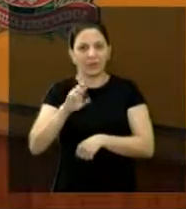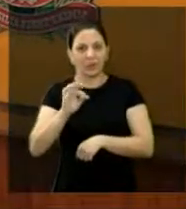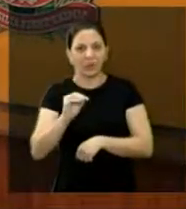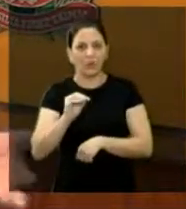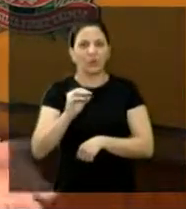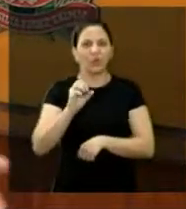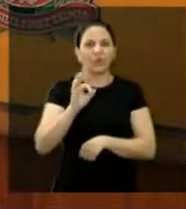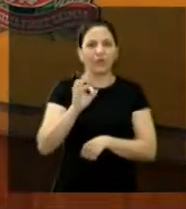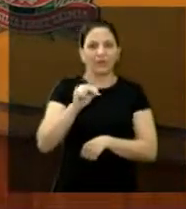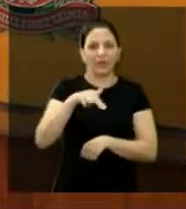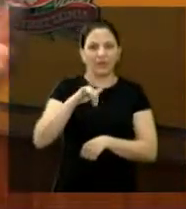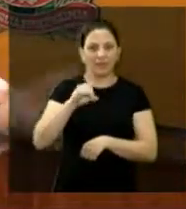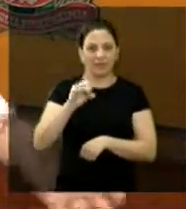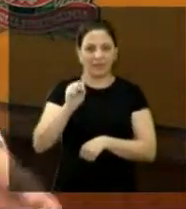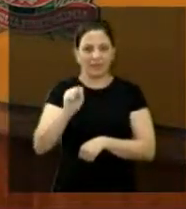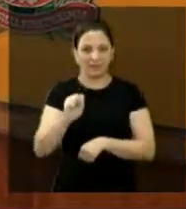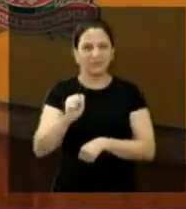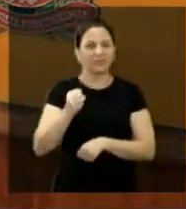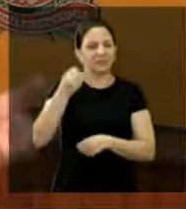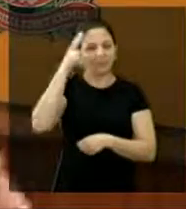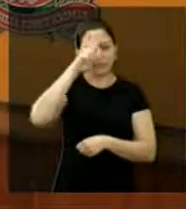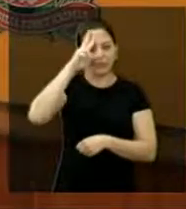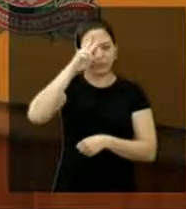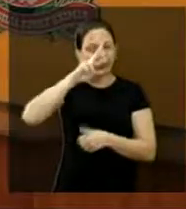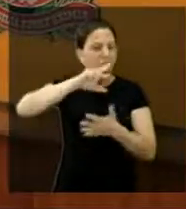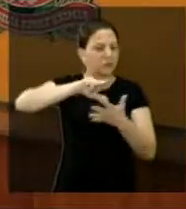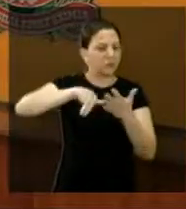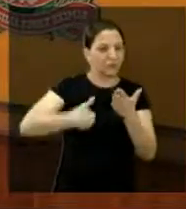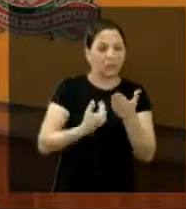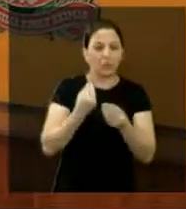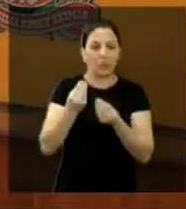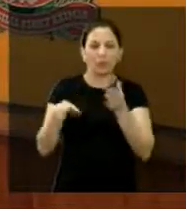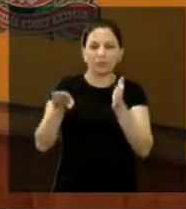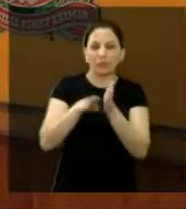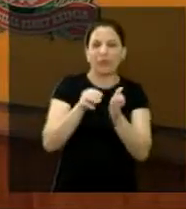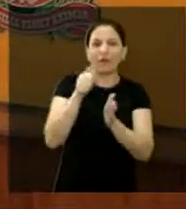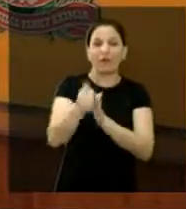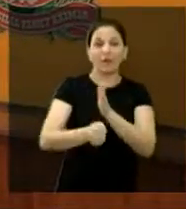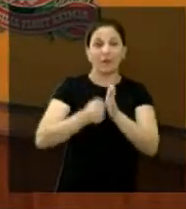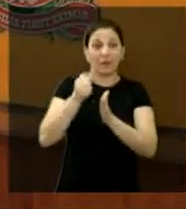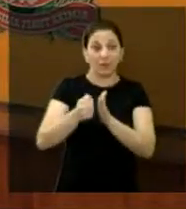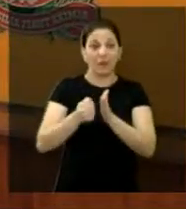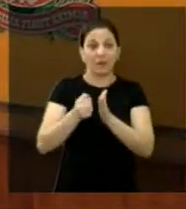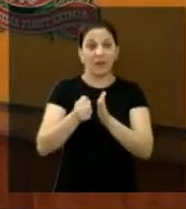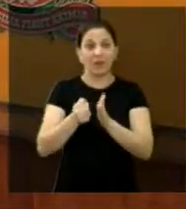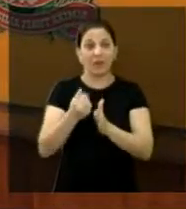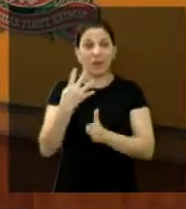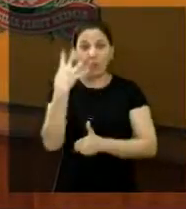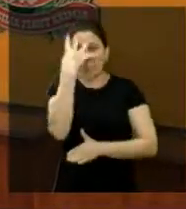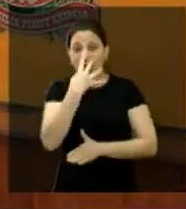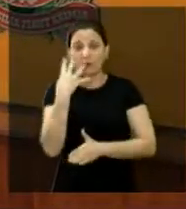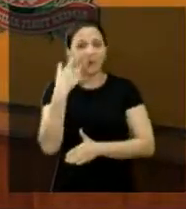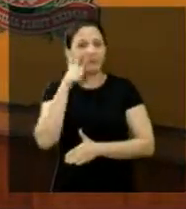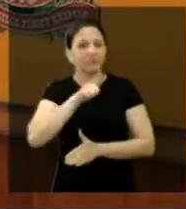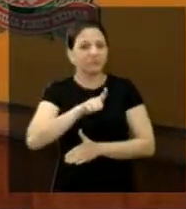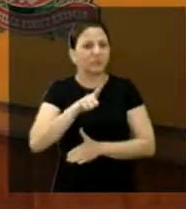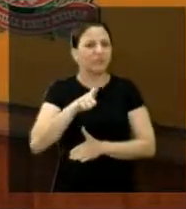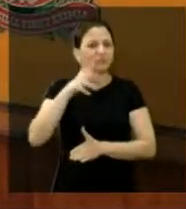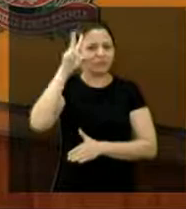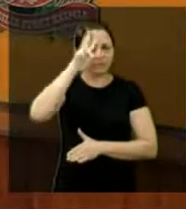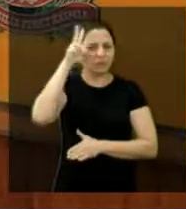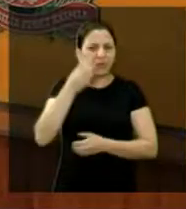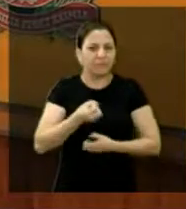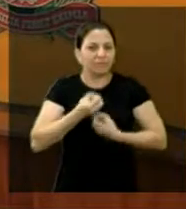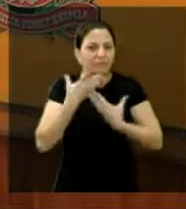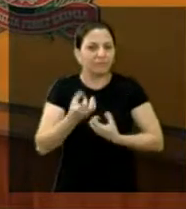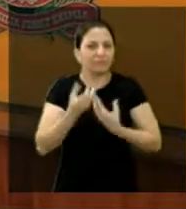história de Colina, já contou a história de como chegou em Araraquara. Ó, a gente poderia fazer um programa de mais ou menos umas 4 horas aqui. Mas eu queria